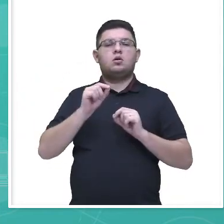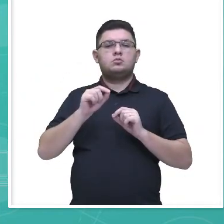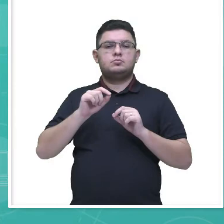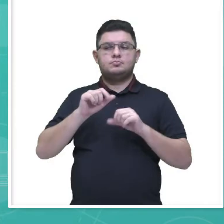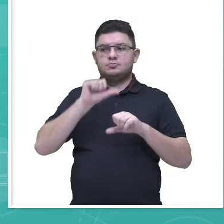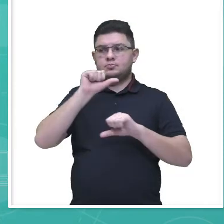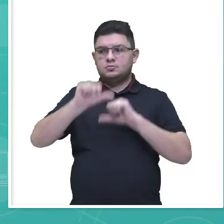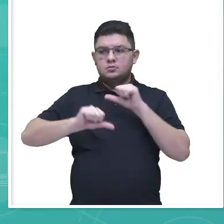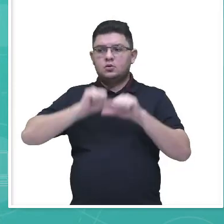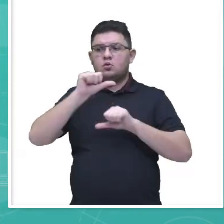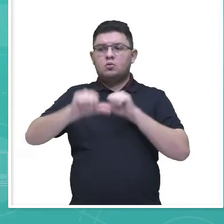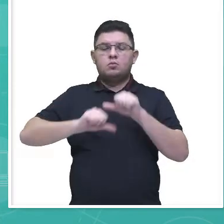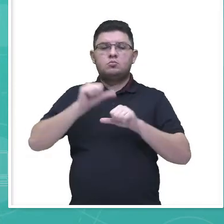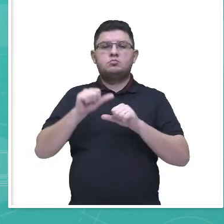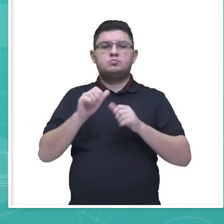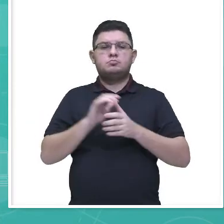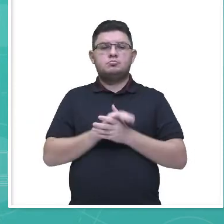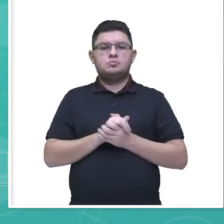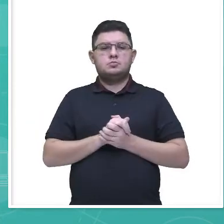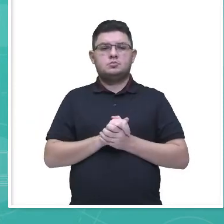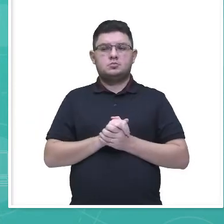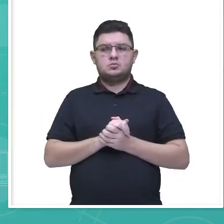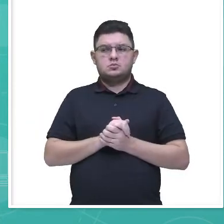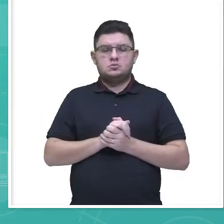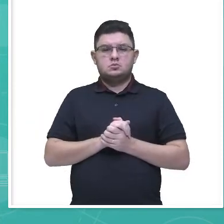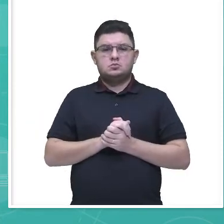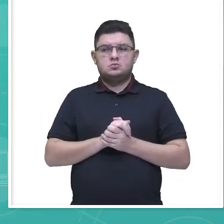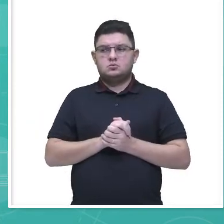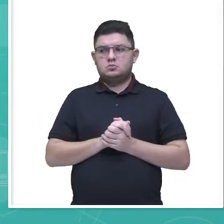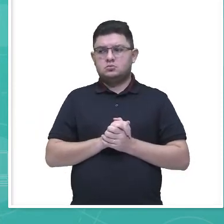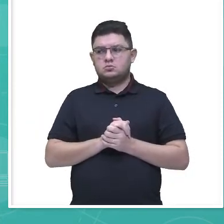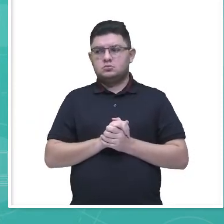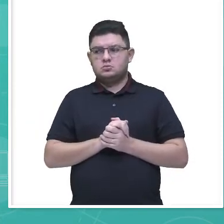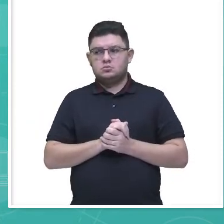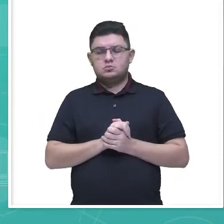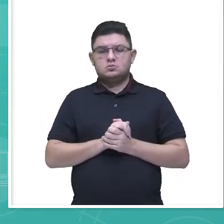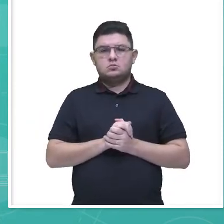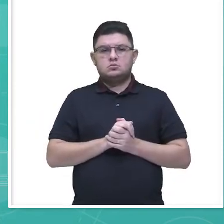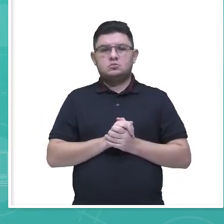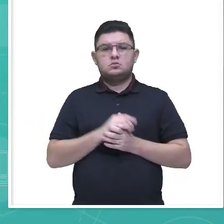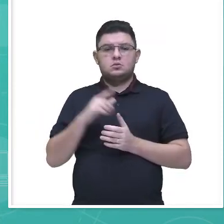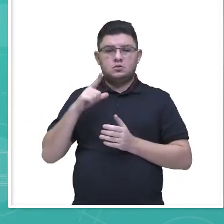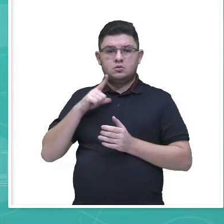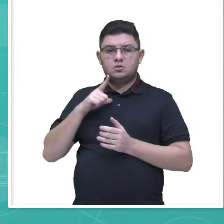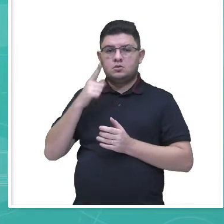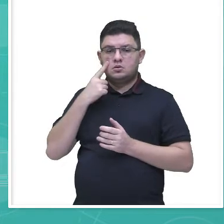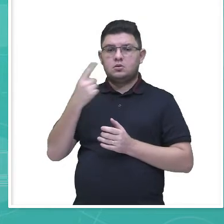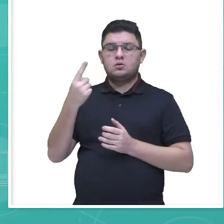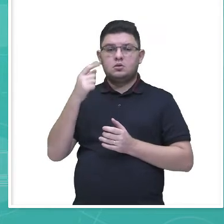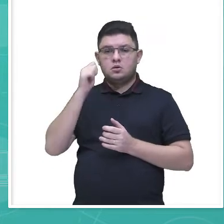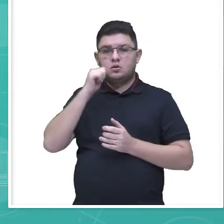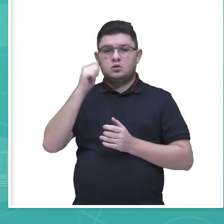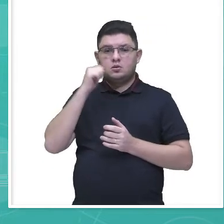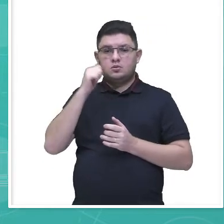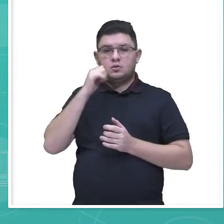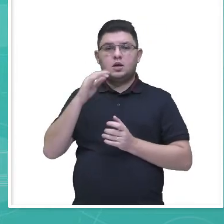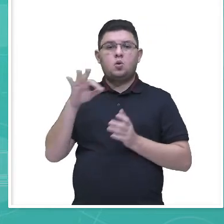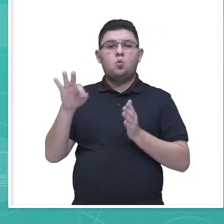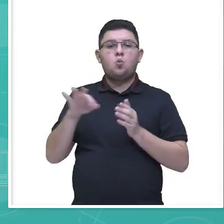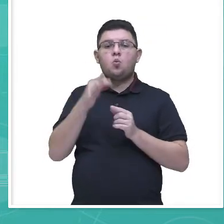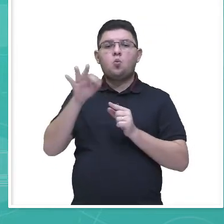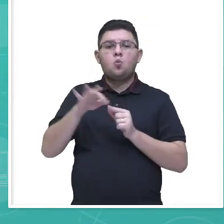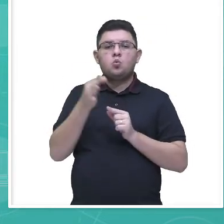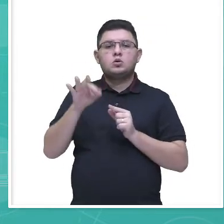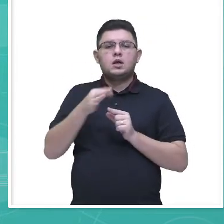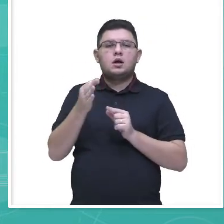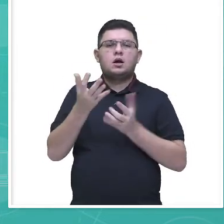transformações. E por fim, nós temos uma questão, né? Olha lá, uma costureira quer comprar 1,2